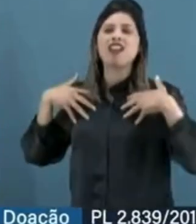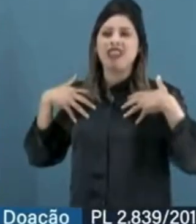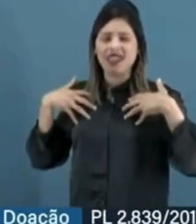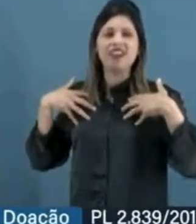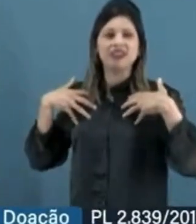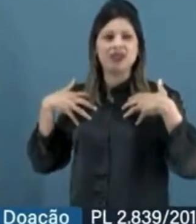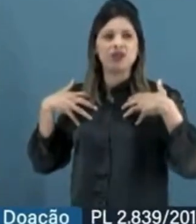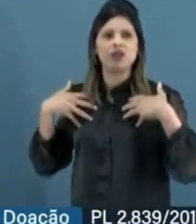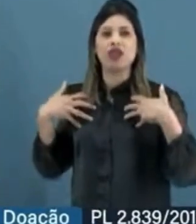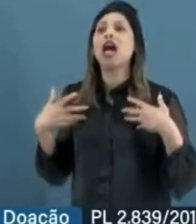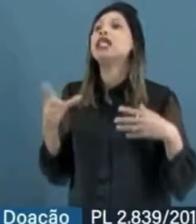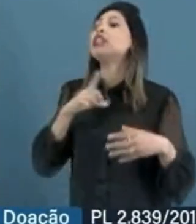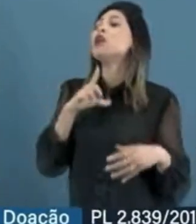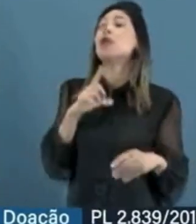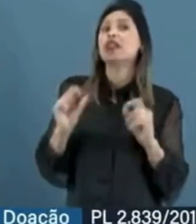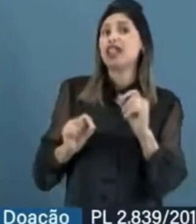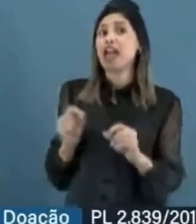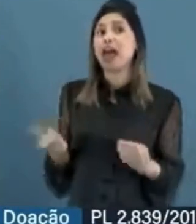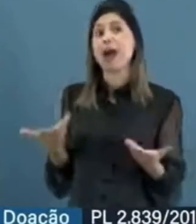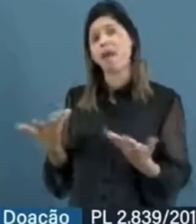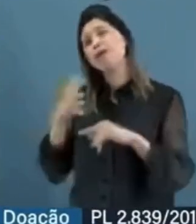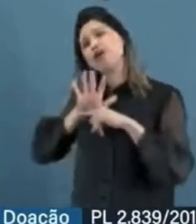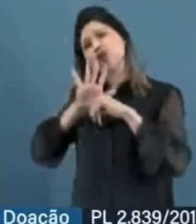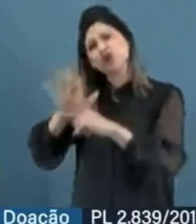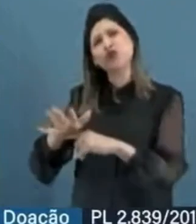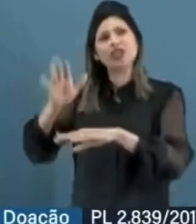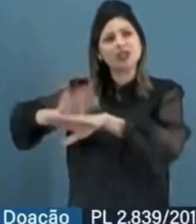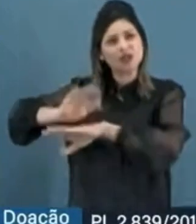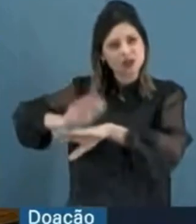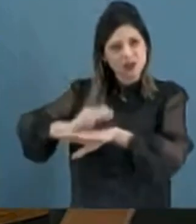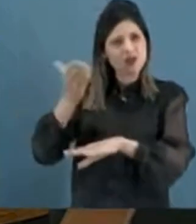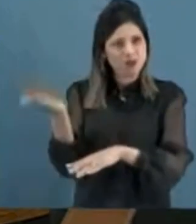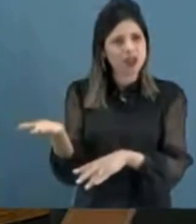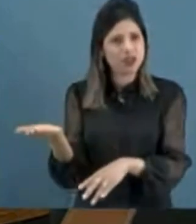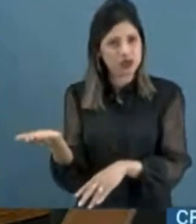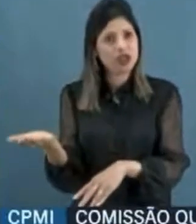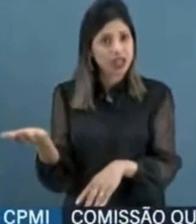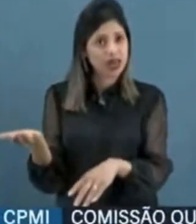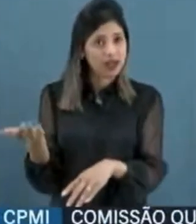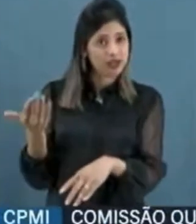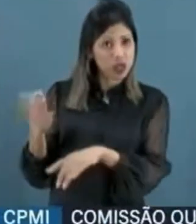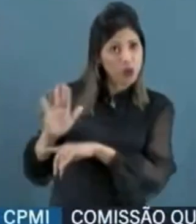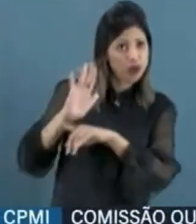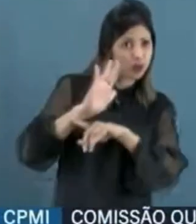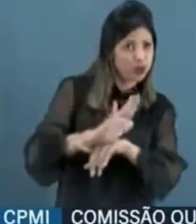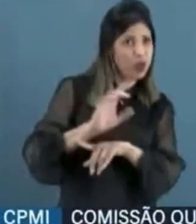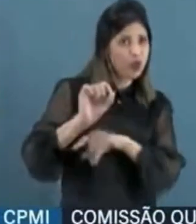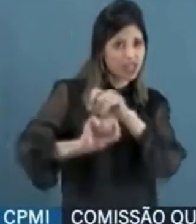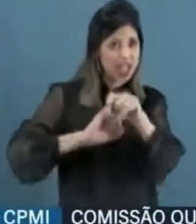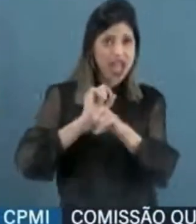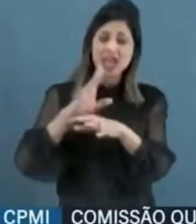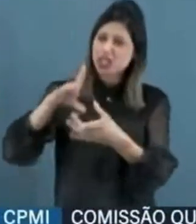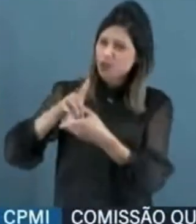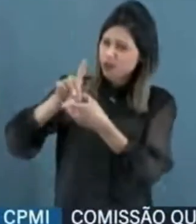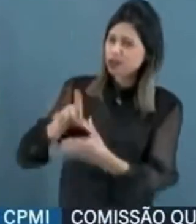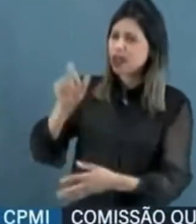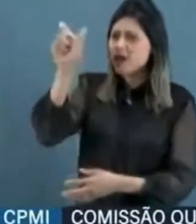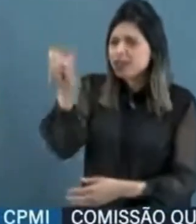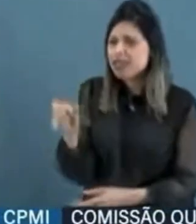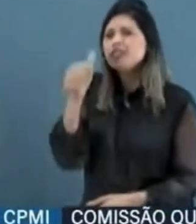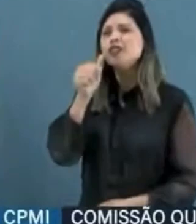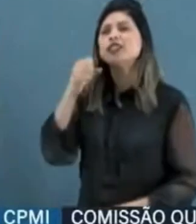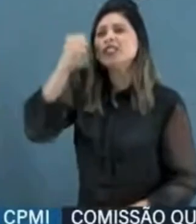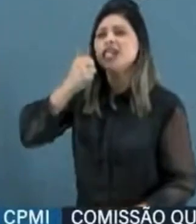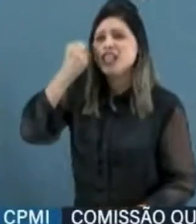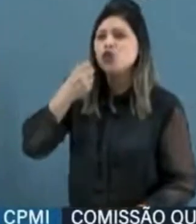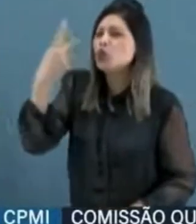por dar essa contribuição, uma pequena contribuição nesse coletivo a favor da democracia. Senadora, no seu relatório, presidido